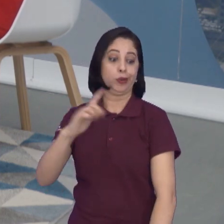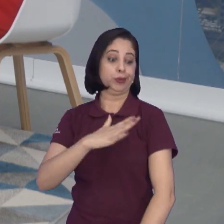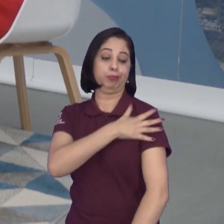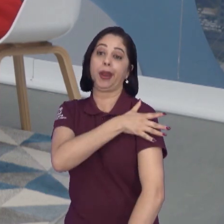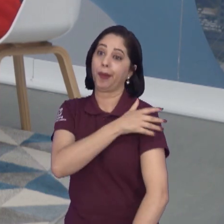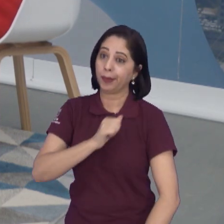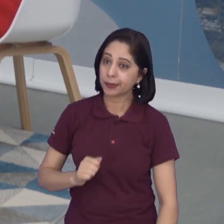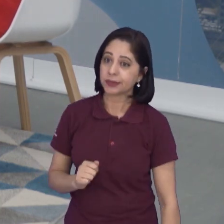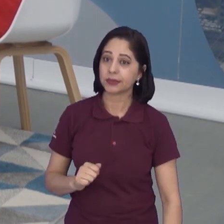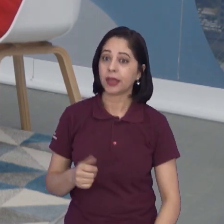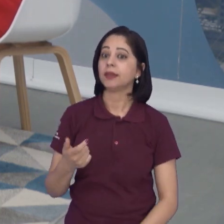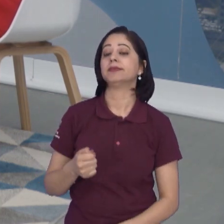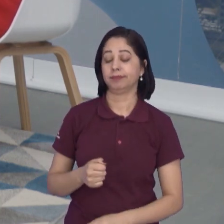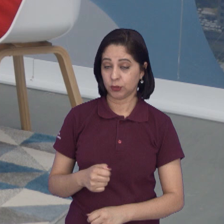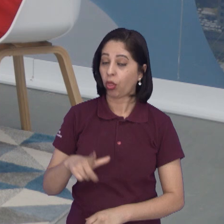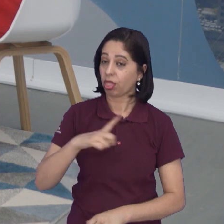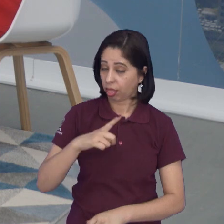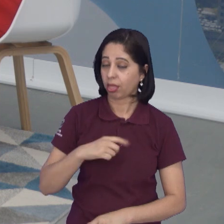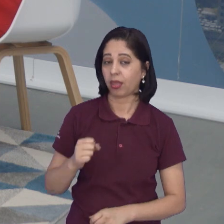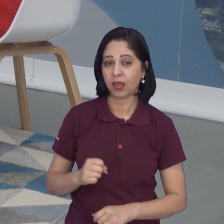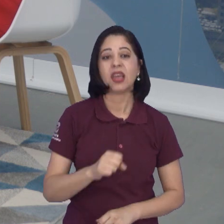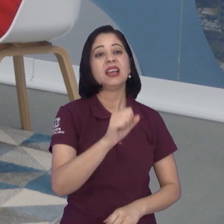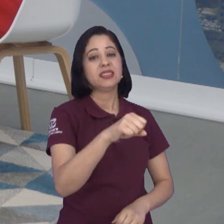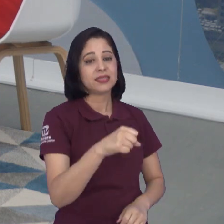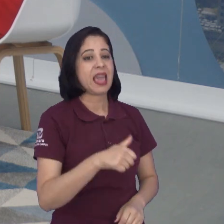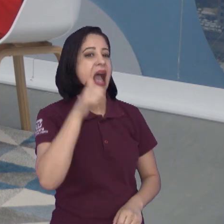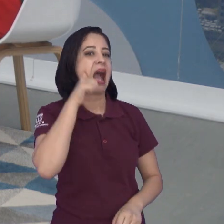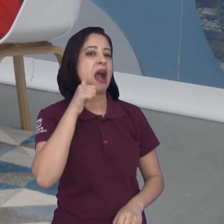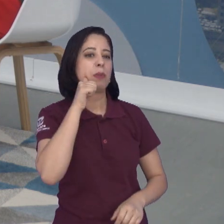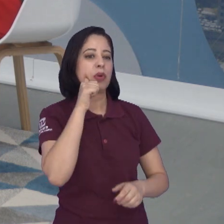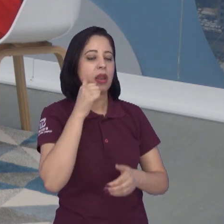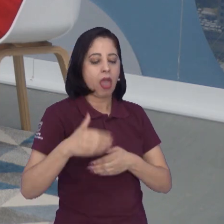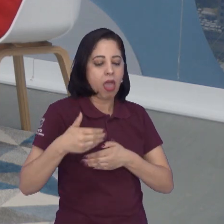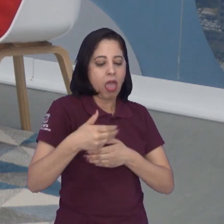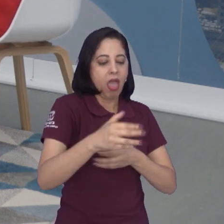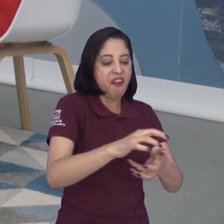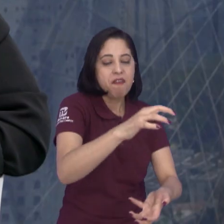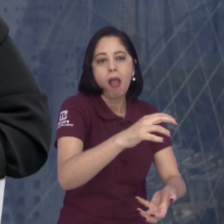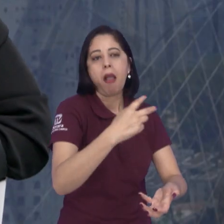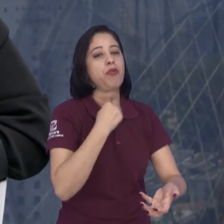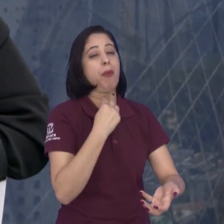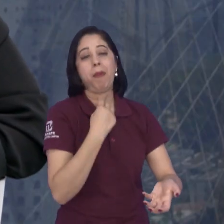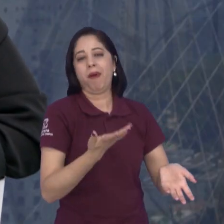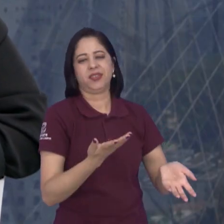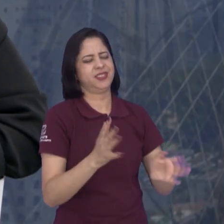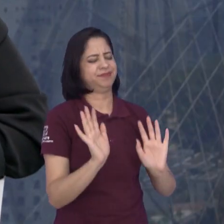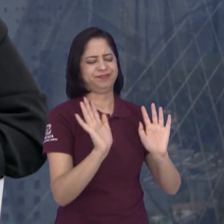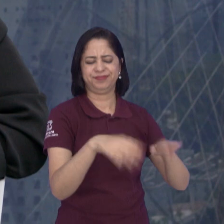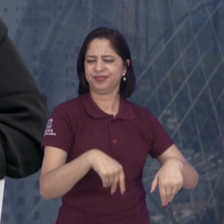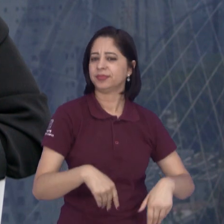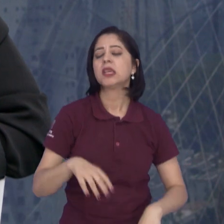para a gente observar. Não pode mas envelhecer, né, a mulher não pode envelhecer. A mulher não pode envelhecer, tem mais essa ainda, e eu achei